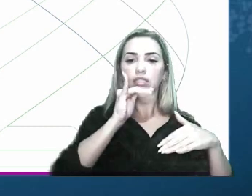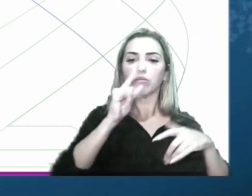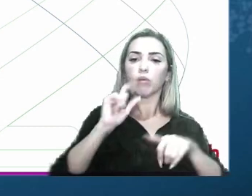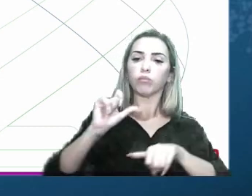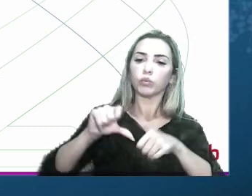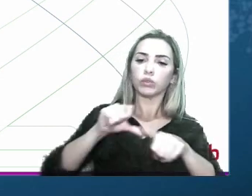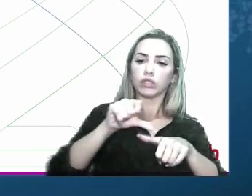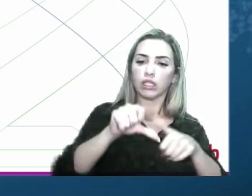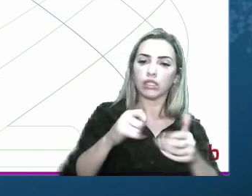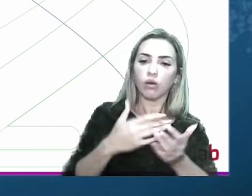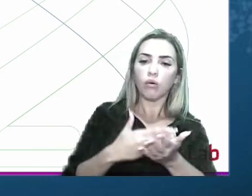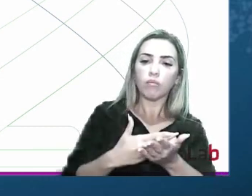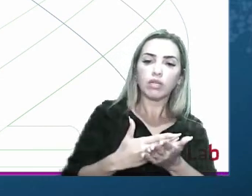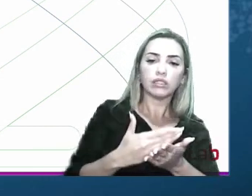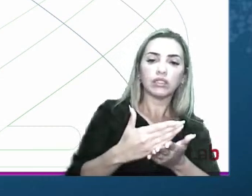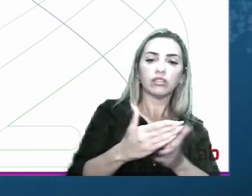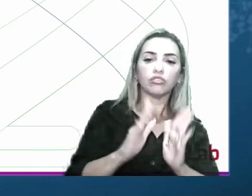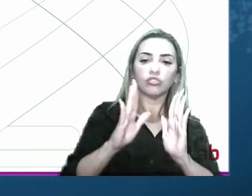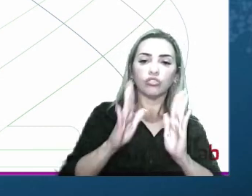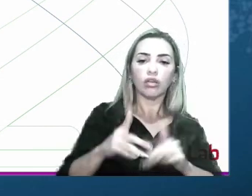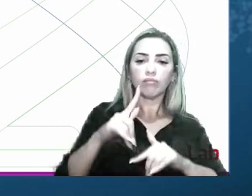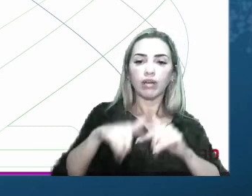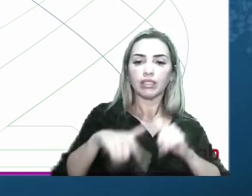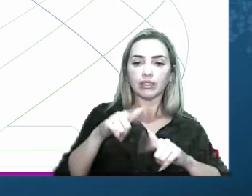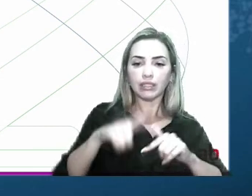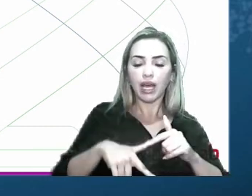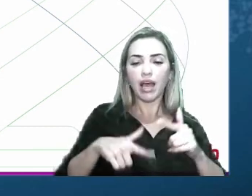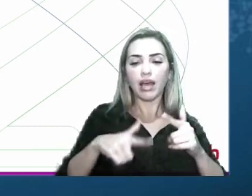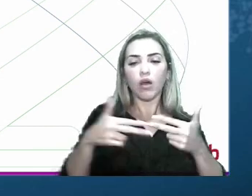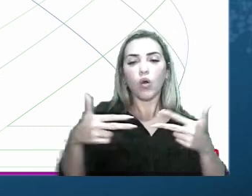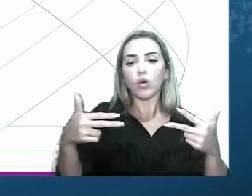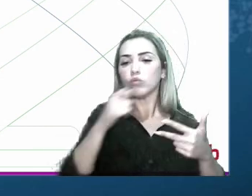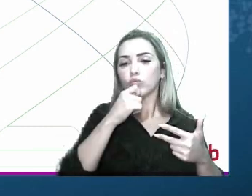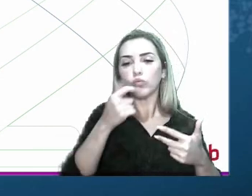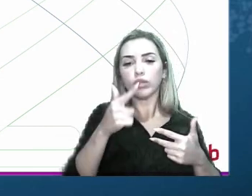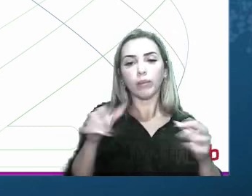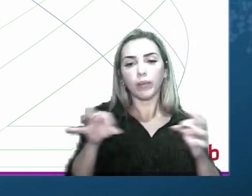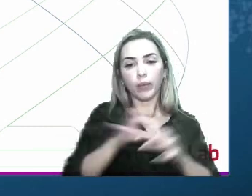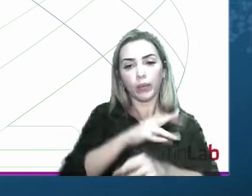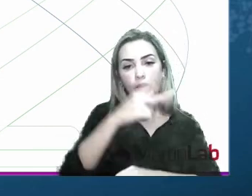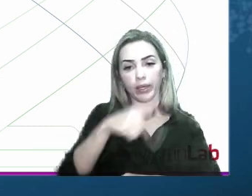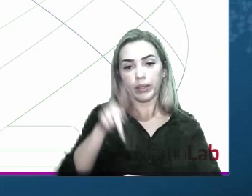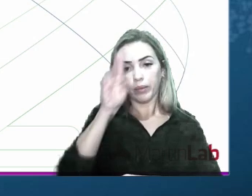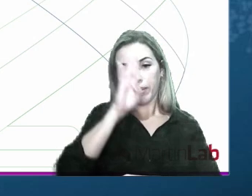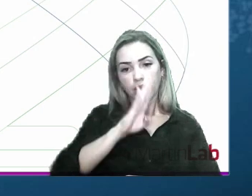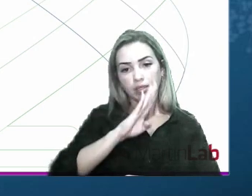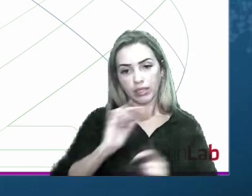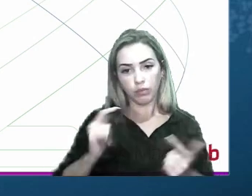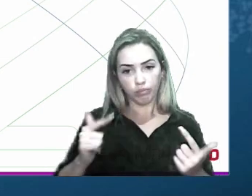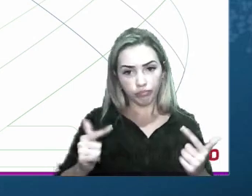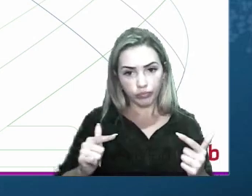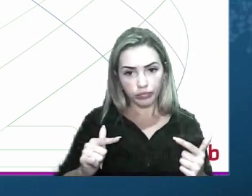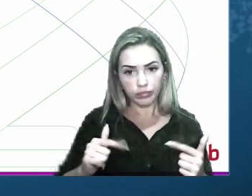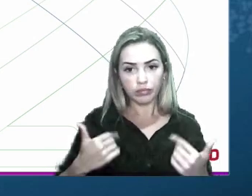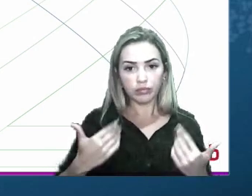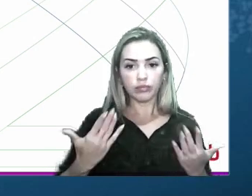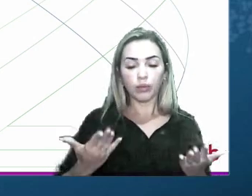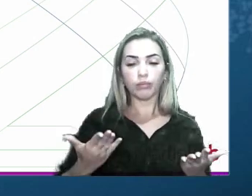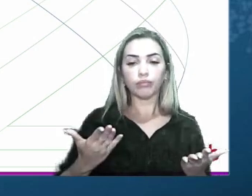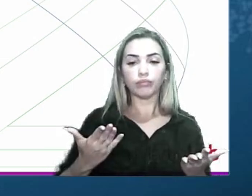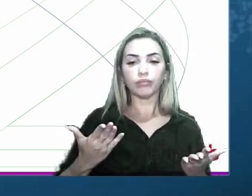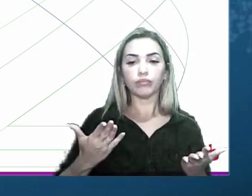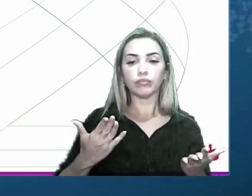e começar matérias-primas que não estão disponíveis no Brasil ainda. Então, são